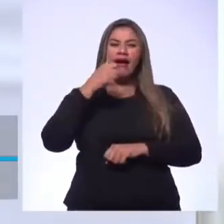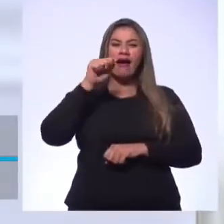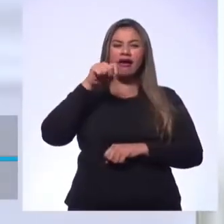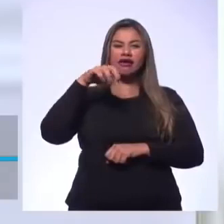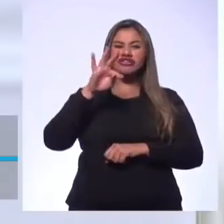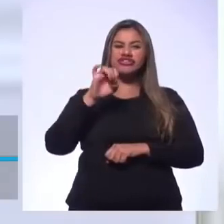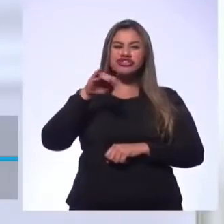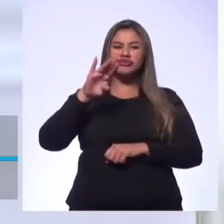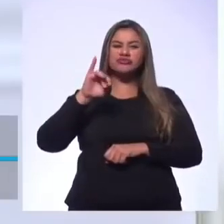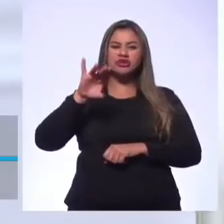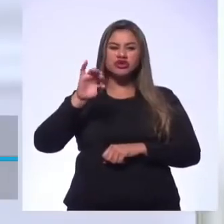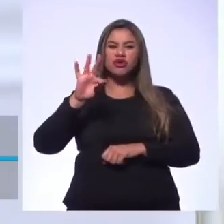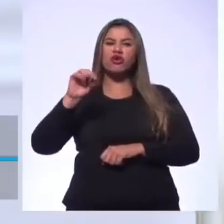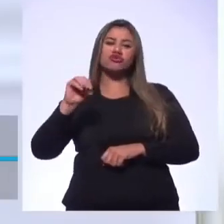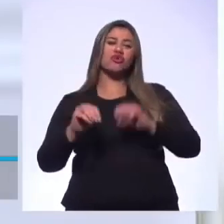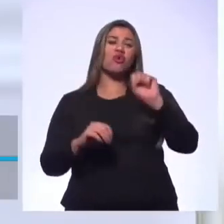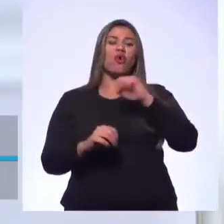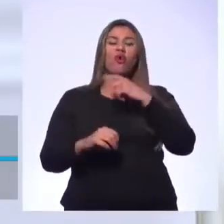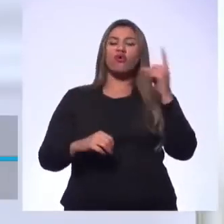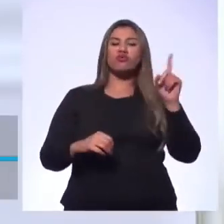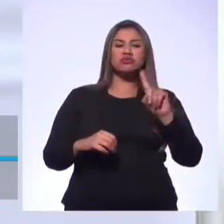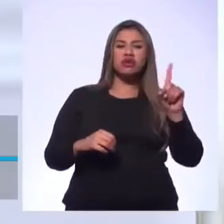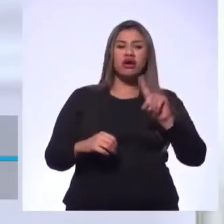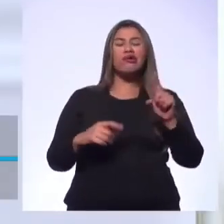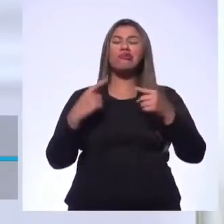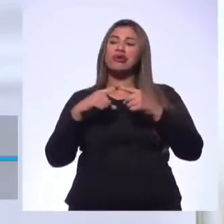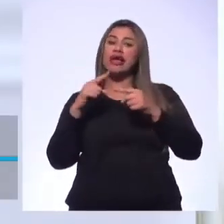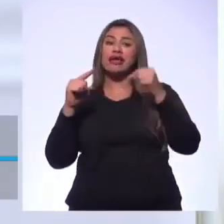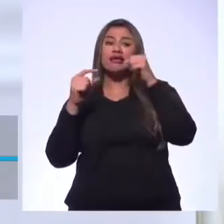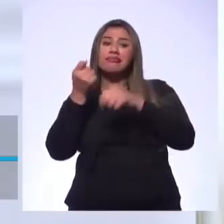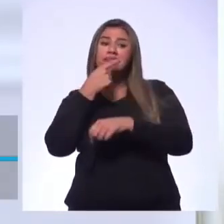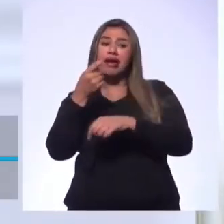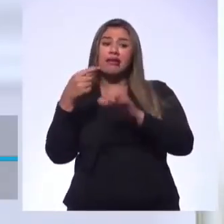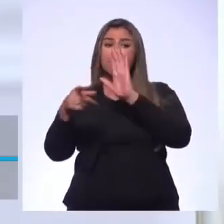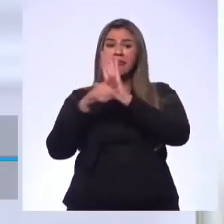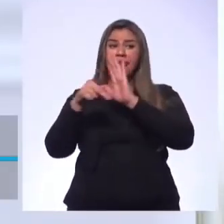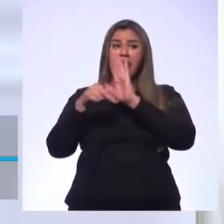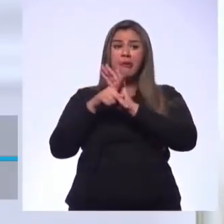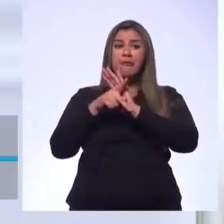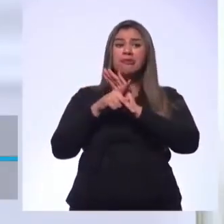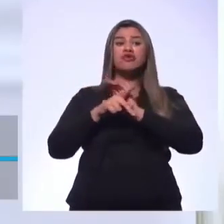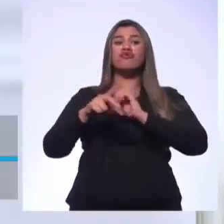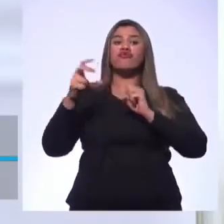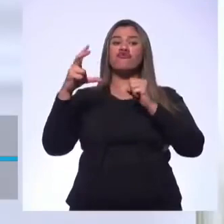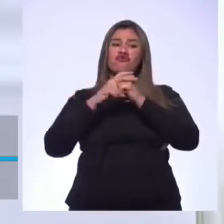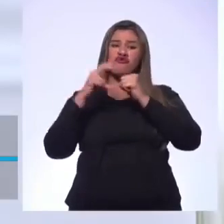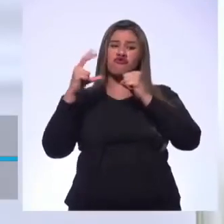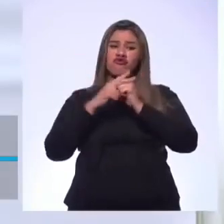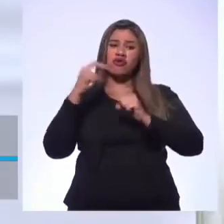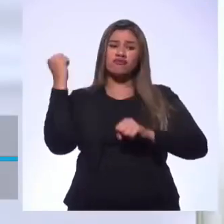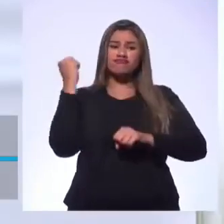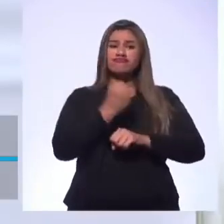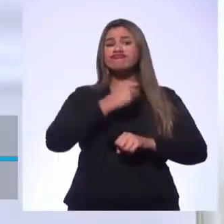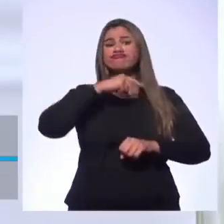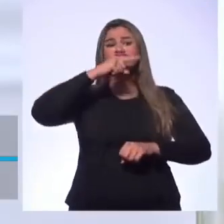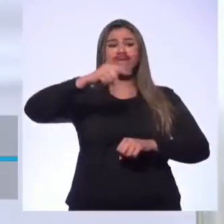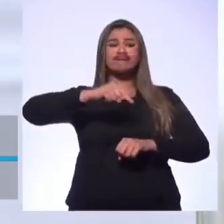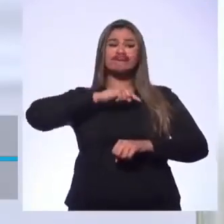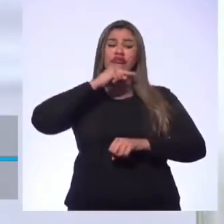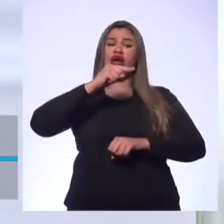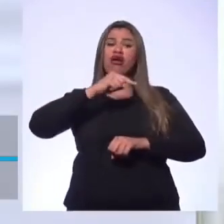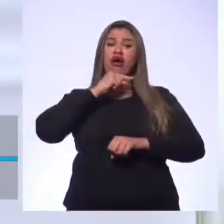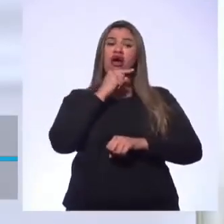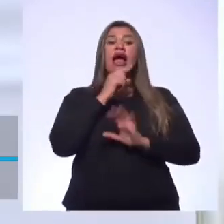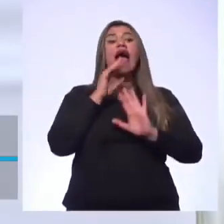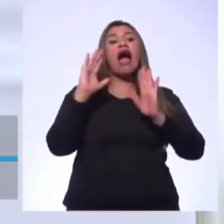mata vírus, tá, gente? Antibiótico só vai matar bactéria. Tá bom? Então existem alguns estudos que mostram que pode